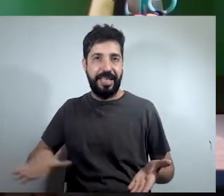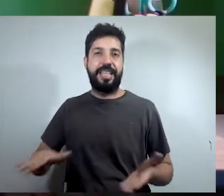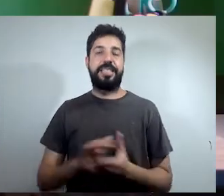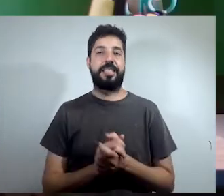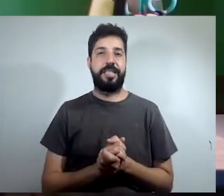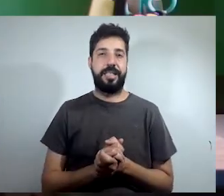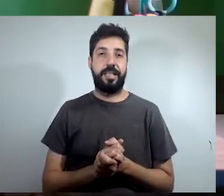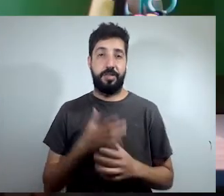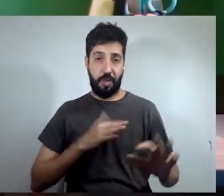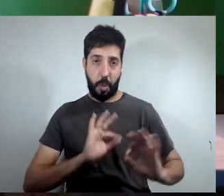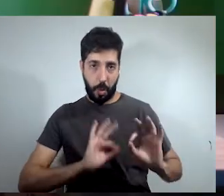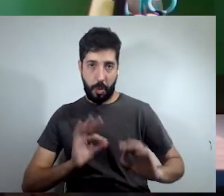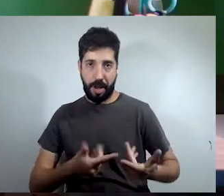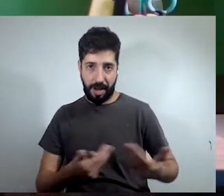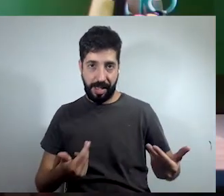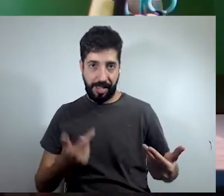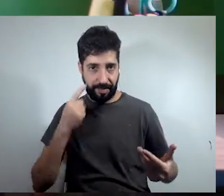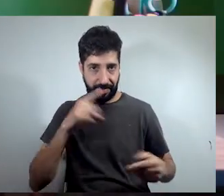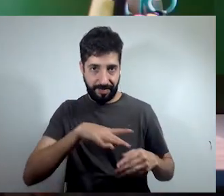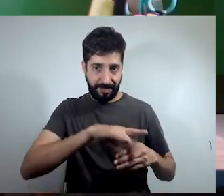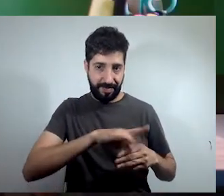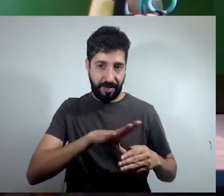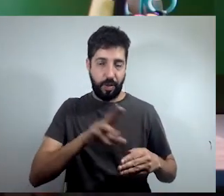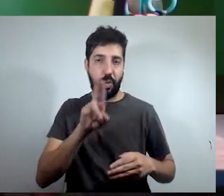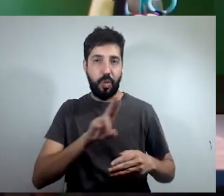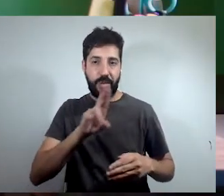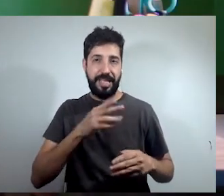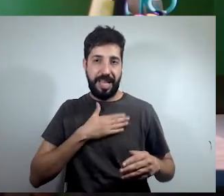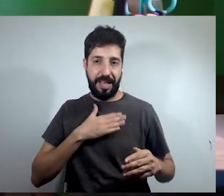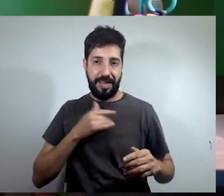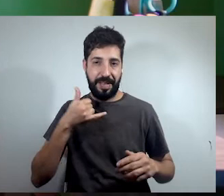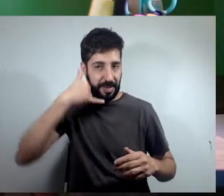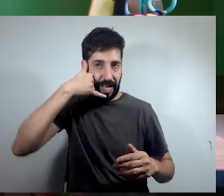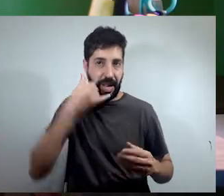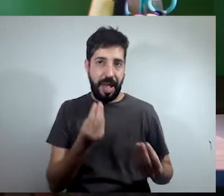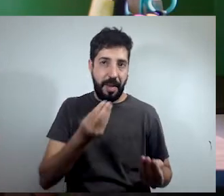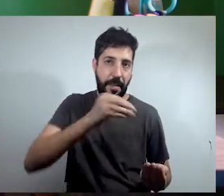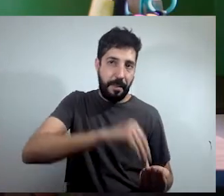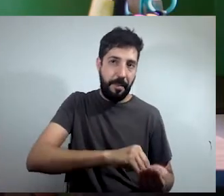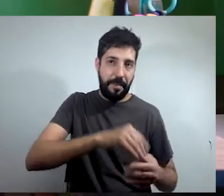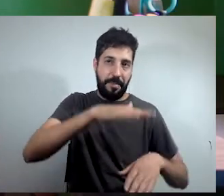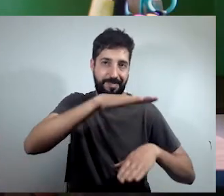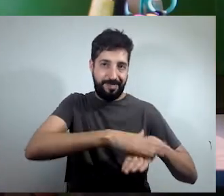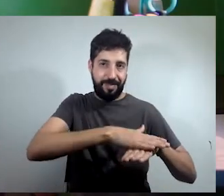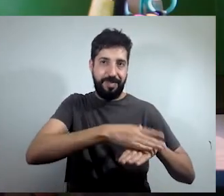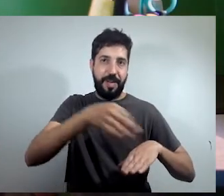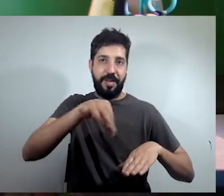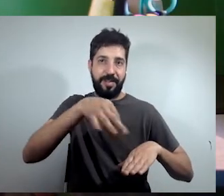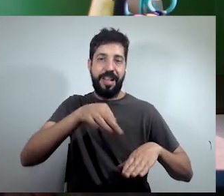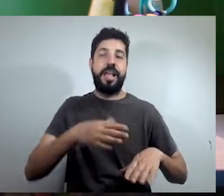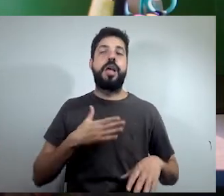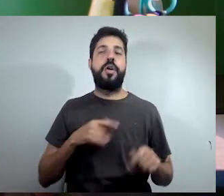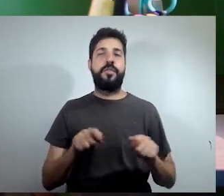Deixa eu arrumar um negócio aqui para segurar, quer ver? Vou usar minha tela. Nada melhor do que um celular para segurar folhas. Eu estou